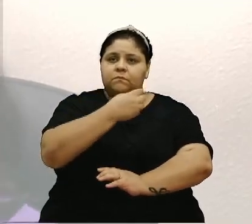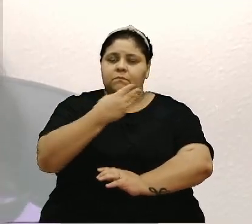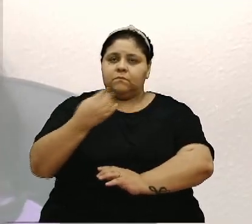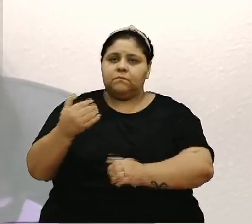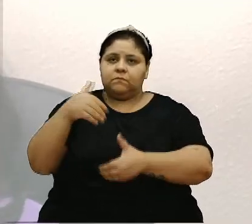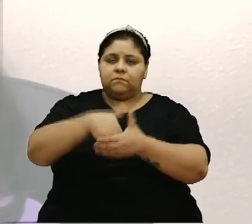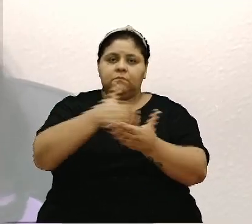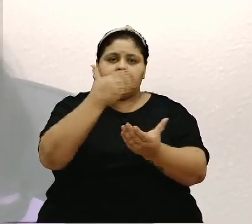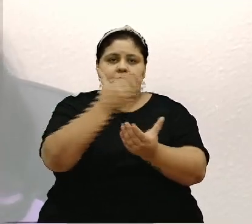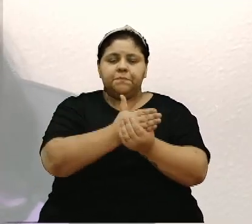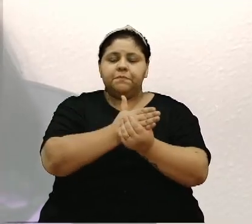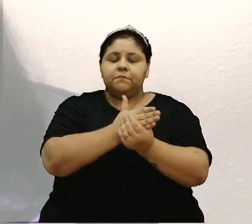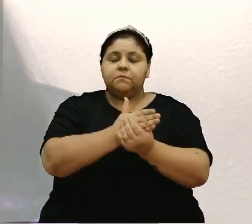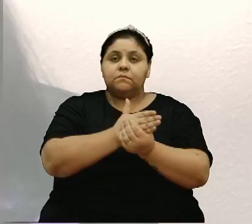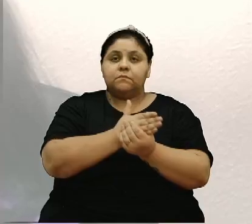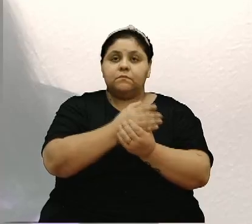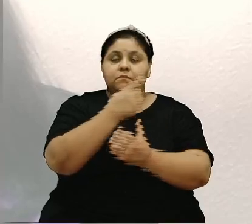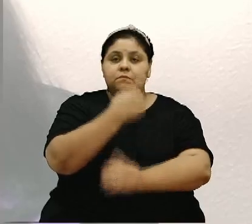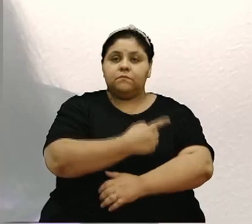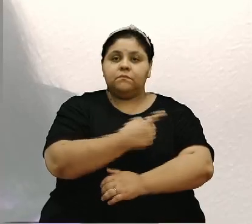no processo número